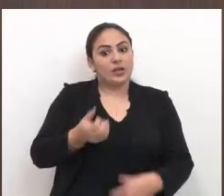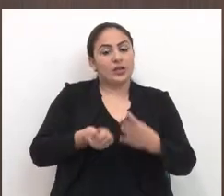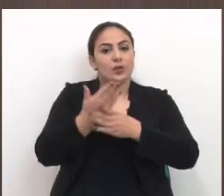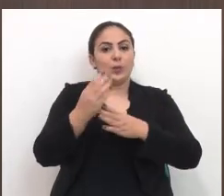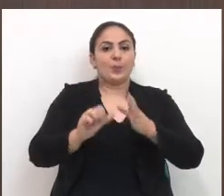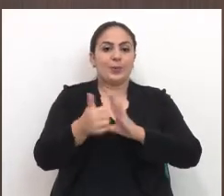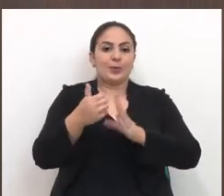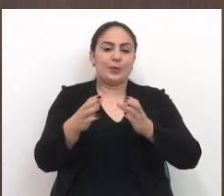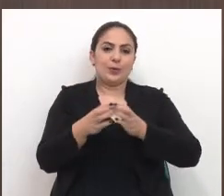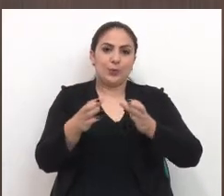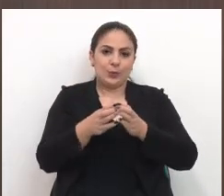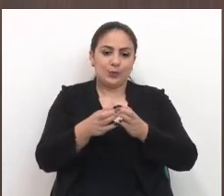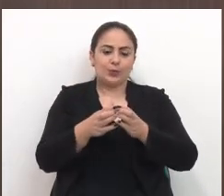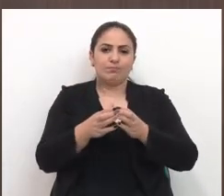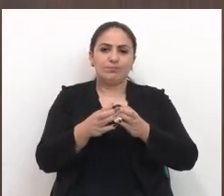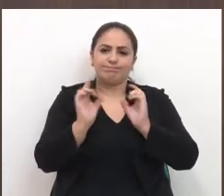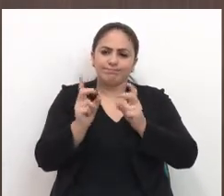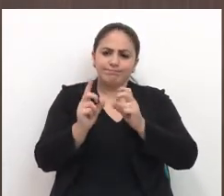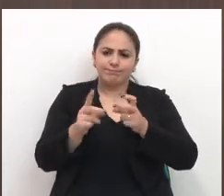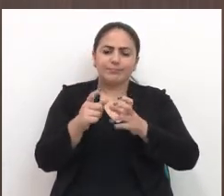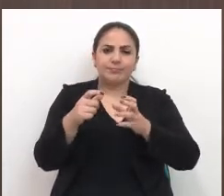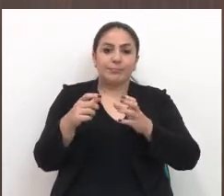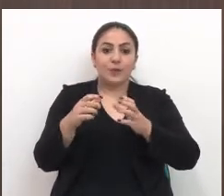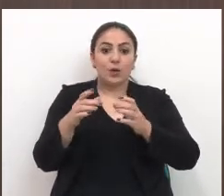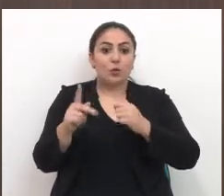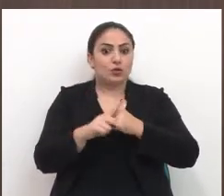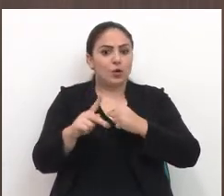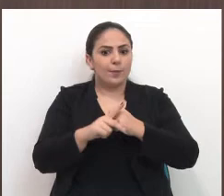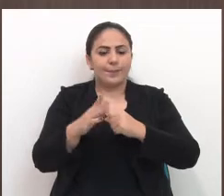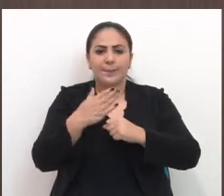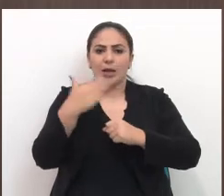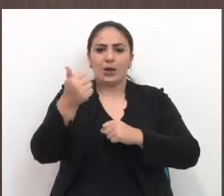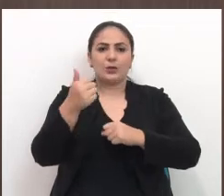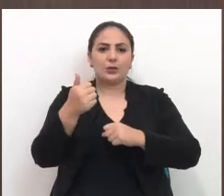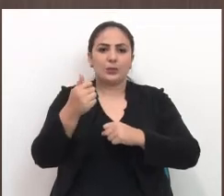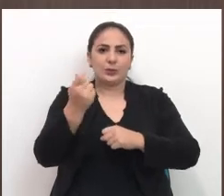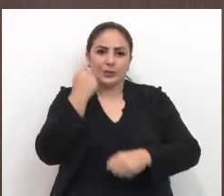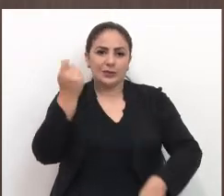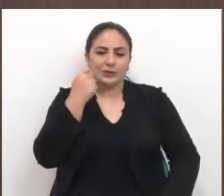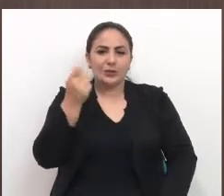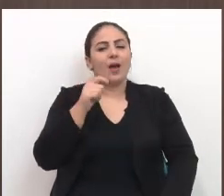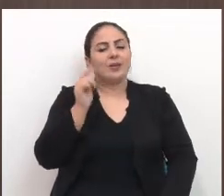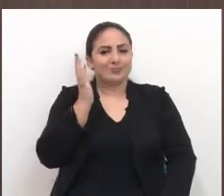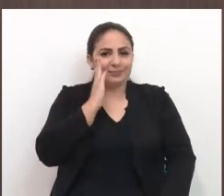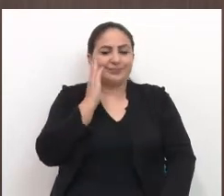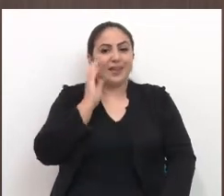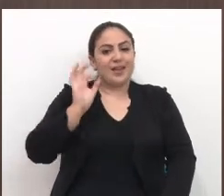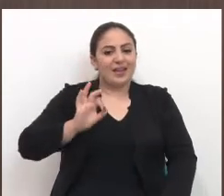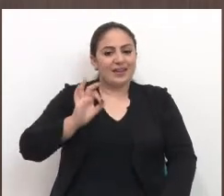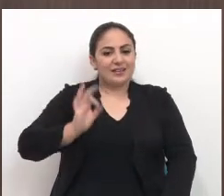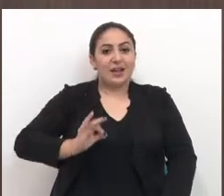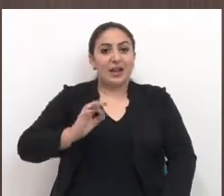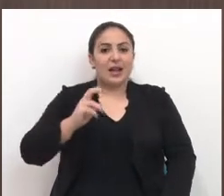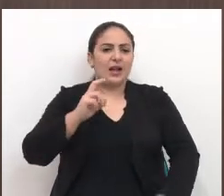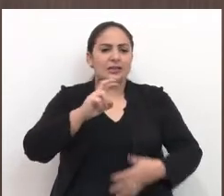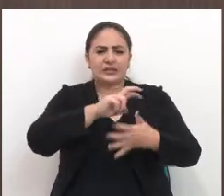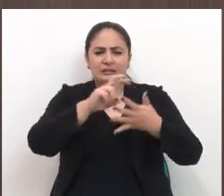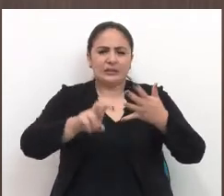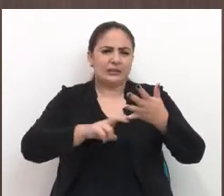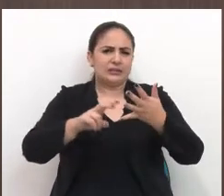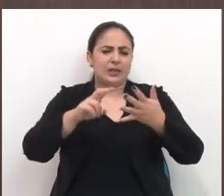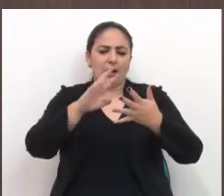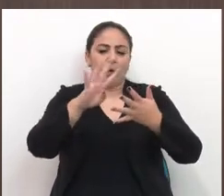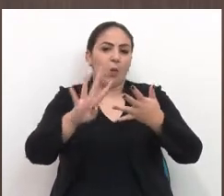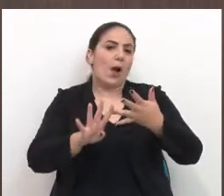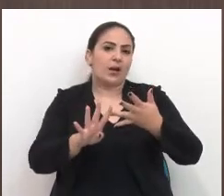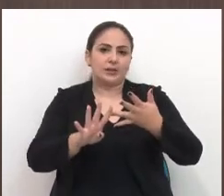a primeira turma, com o comércio pujante, com o shopping dos melhores do Rio Grande do Sul, ele com certeza vai ir para a quarta, quinta